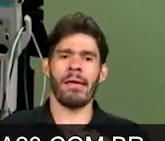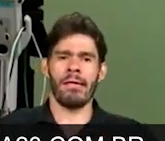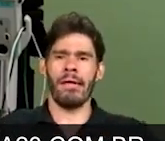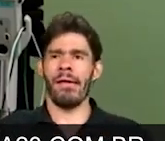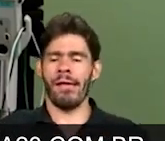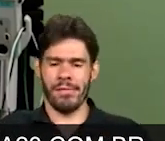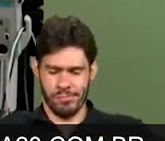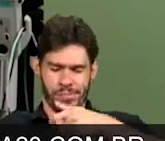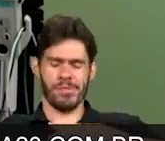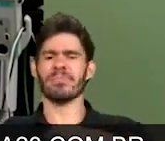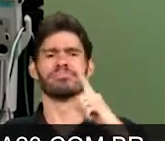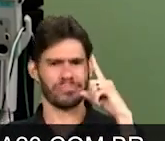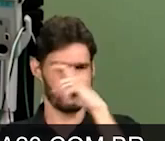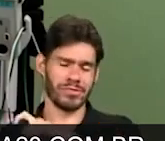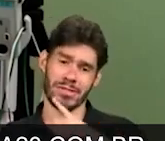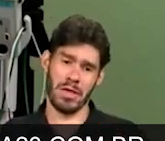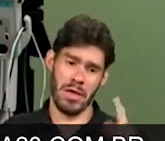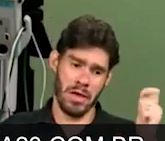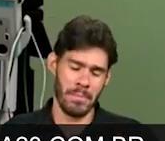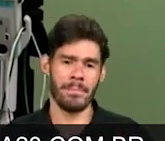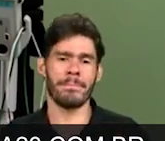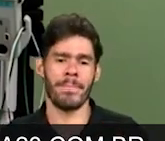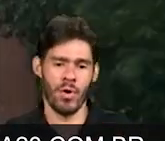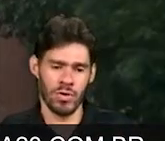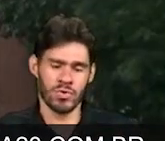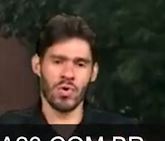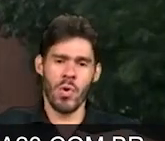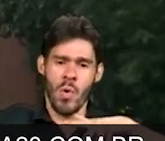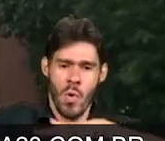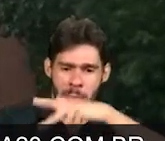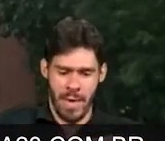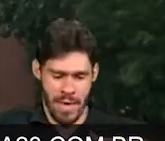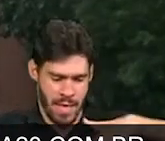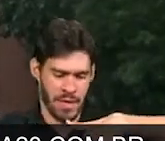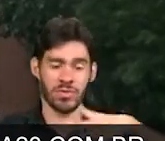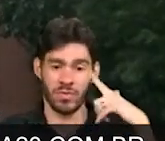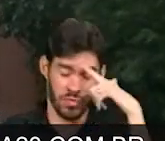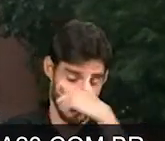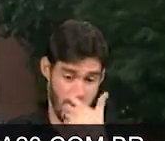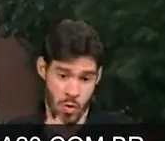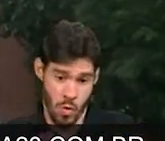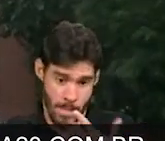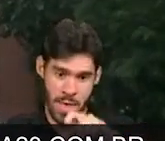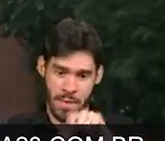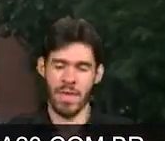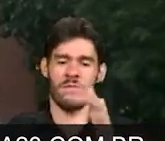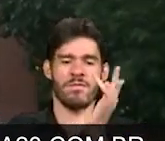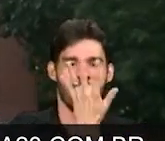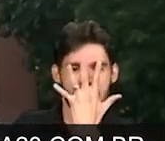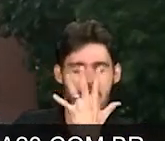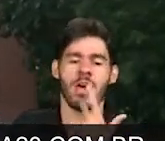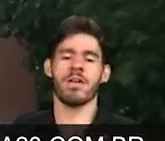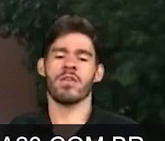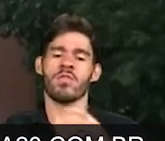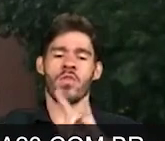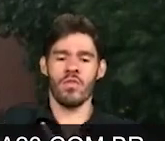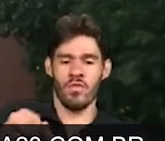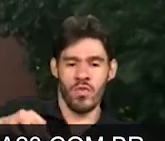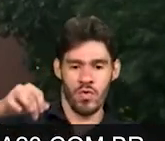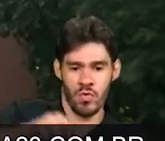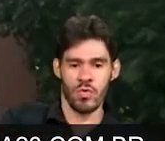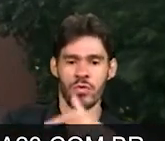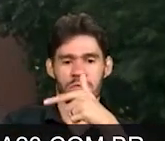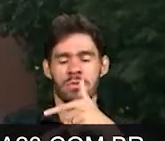garrafa, ele tem dificuldade, pode ter dificuldade de levantar o pé. A partir de fevereiro, a Fiocruz vai iniciar um estudo clínico